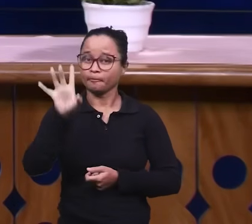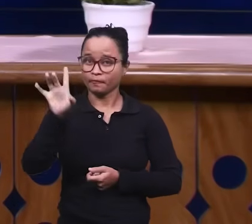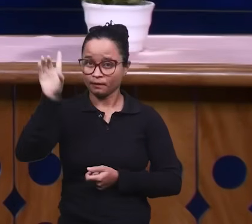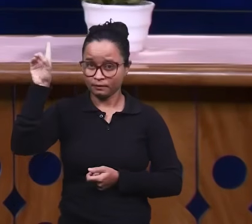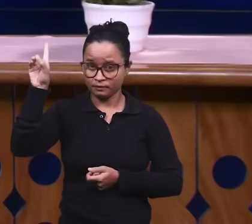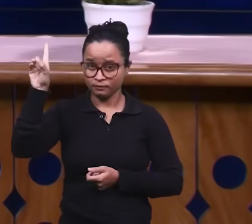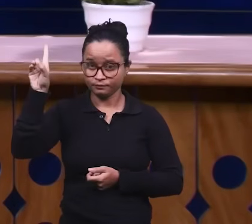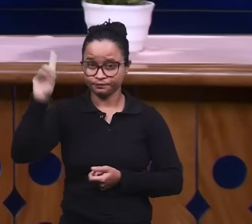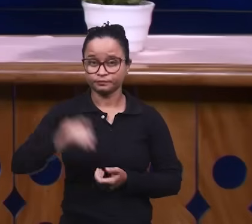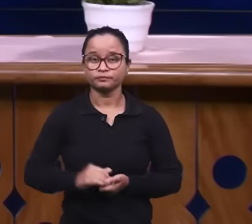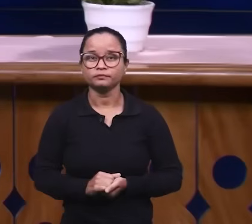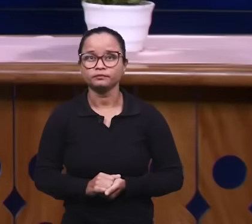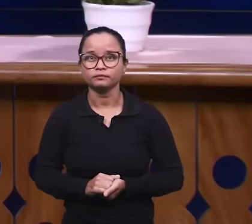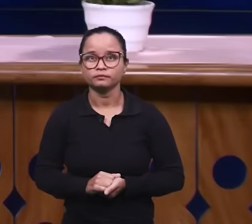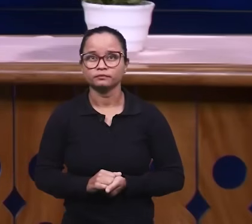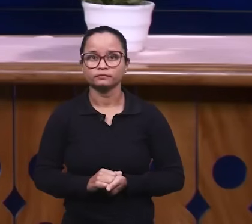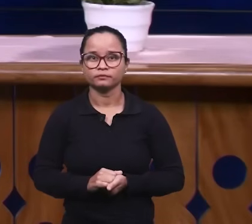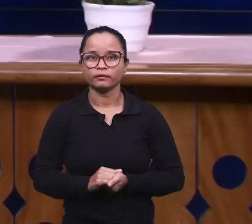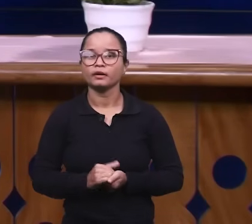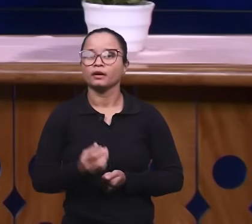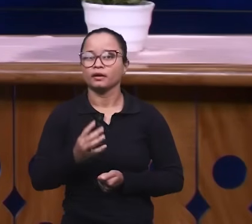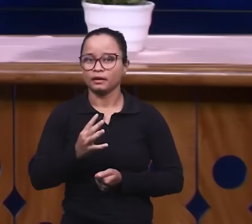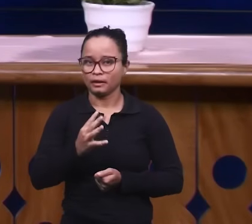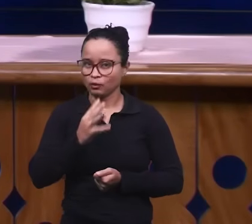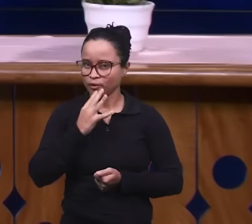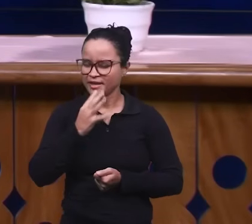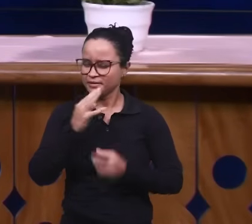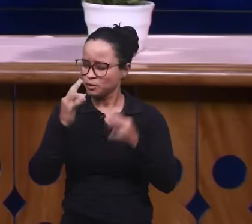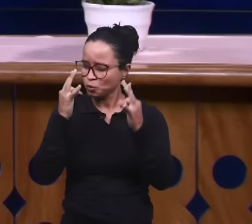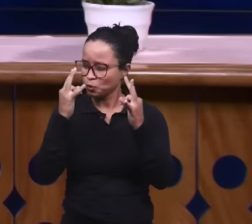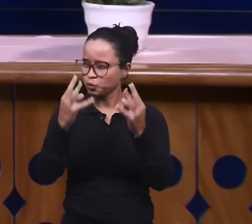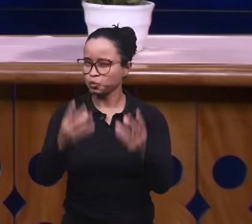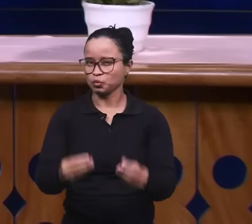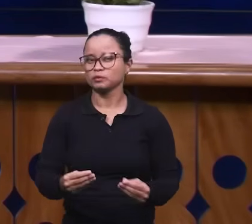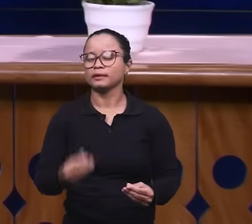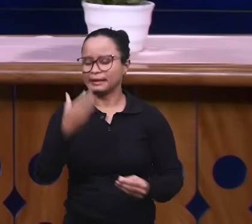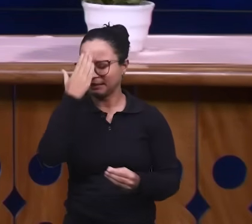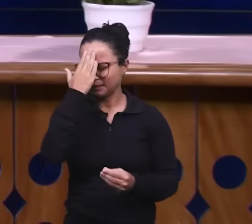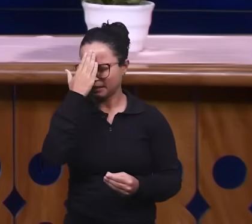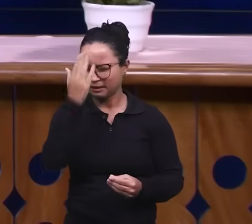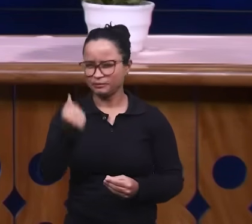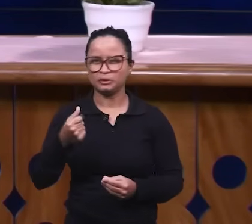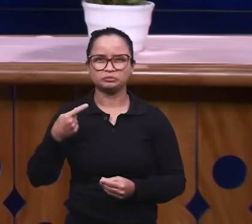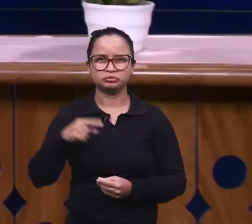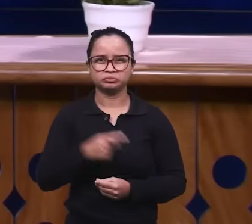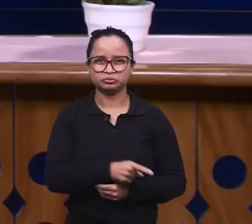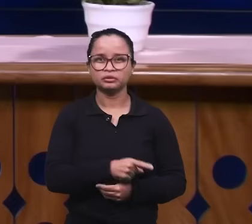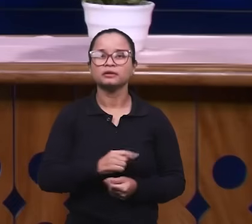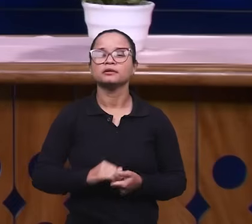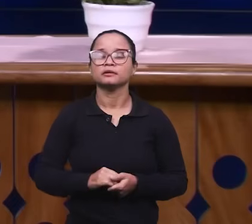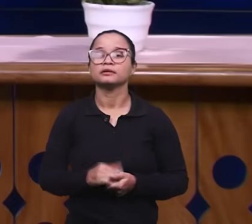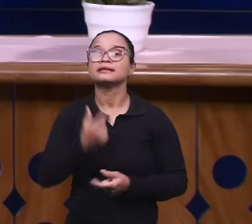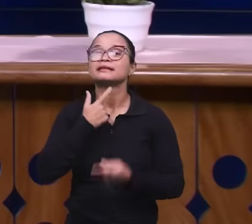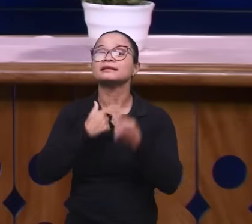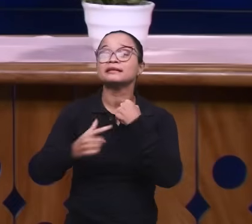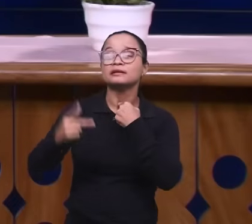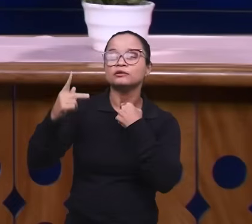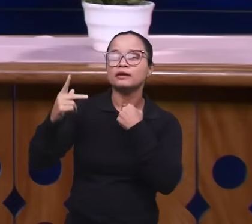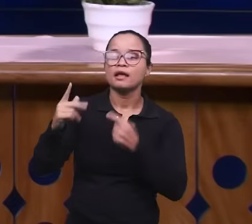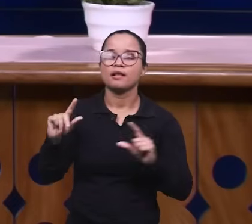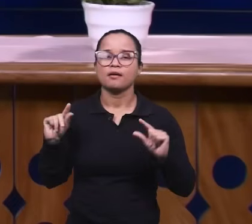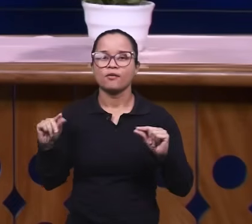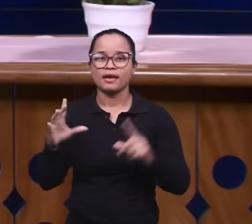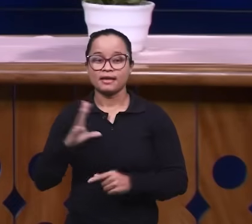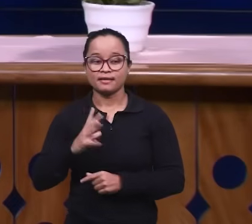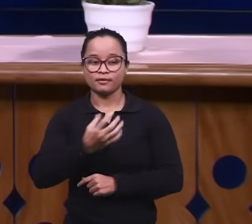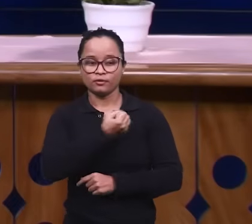Deus, ele é onisciente, ele sabe de tudo. O desejo dele é a